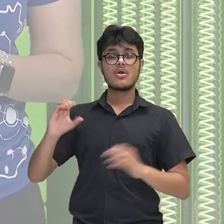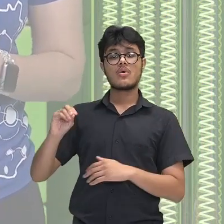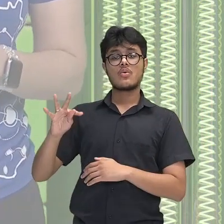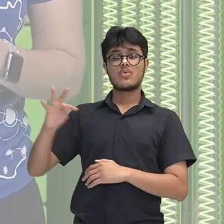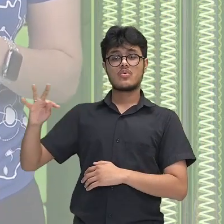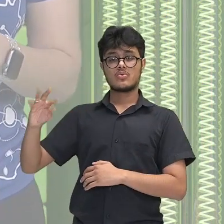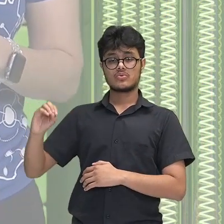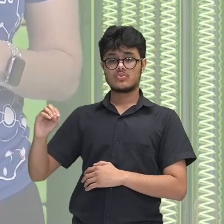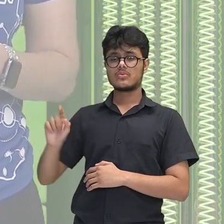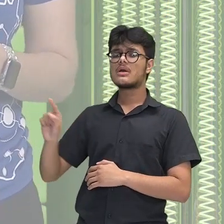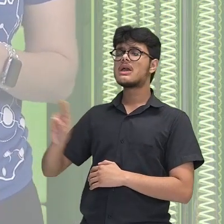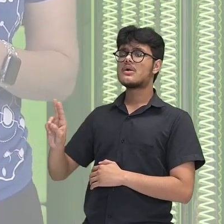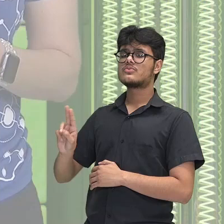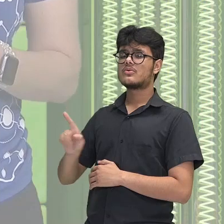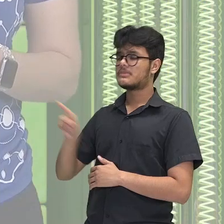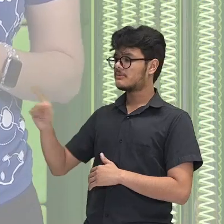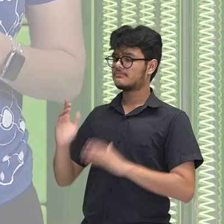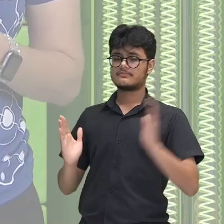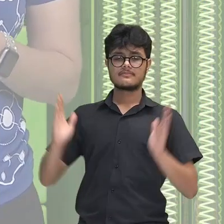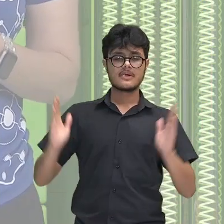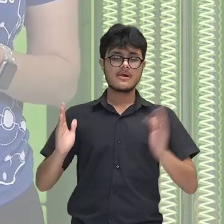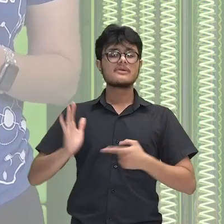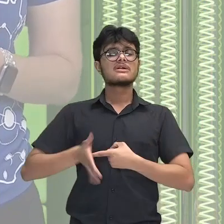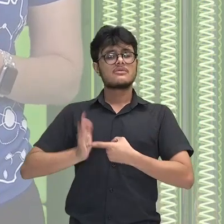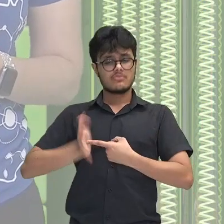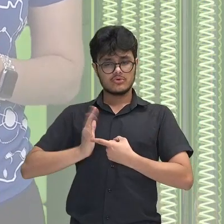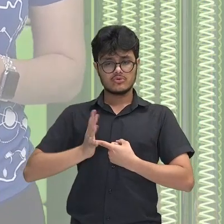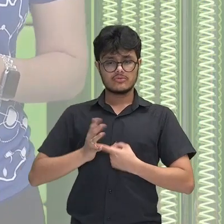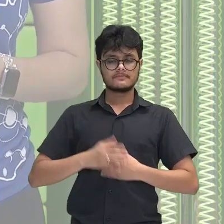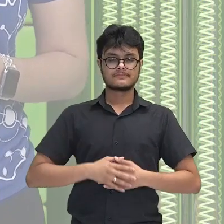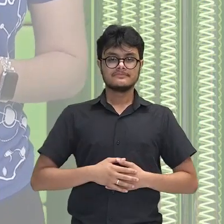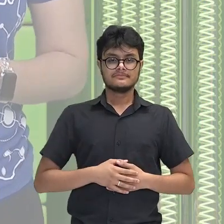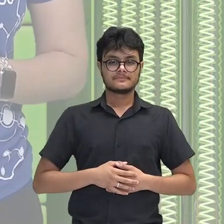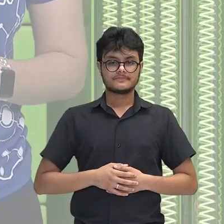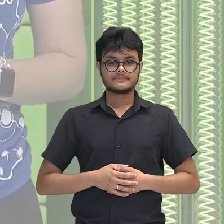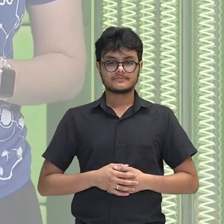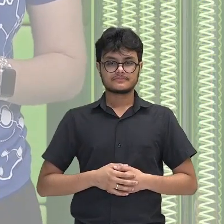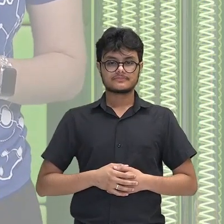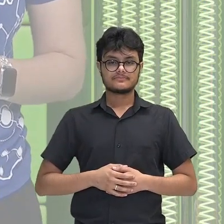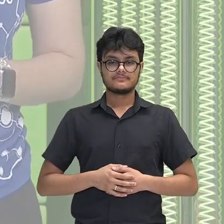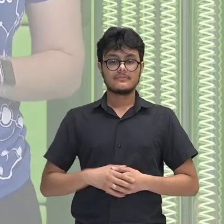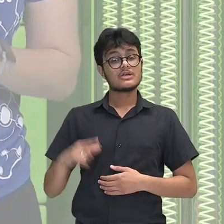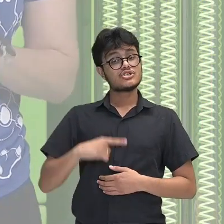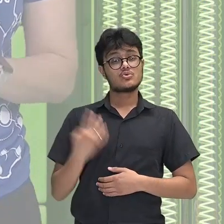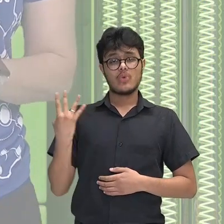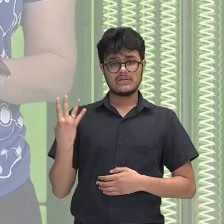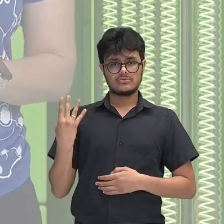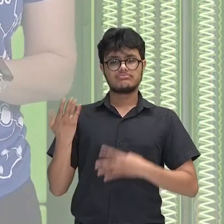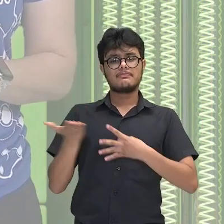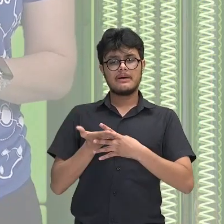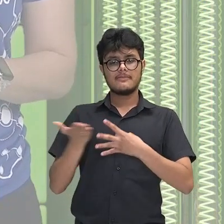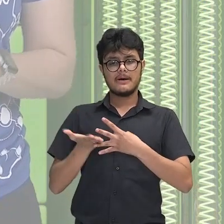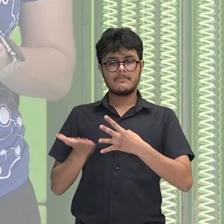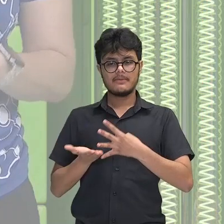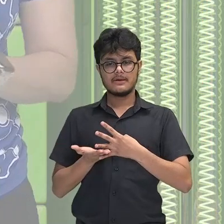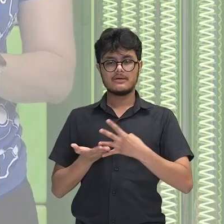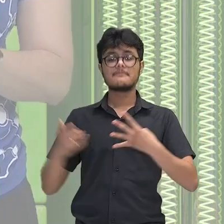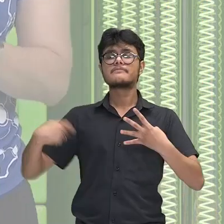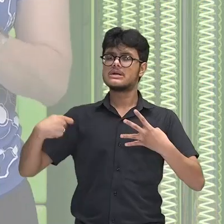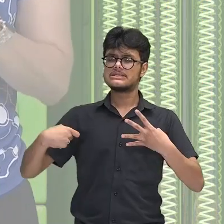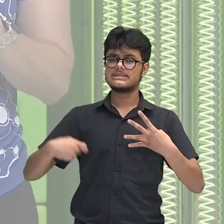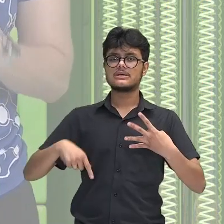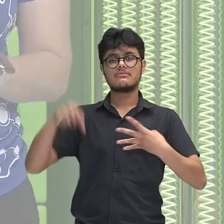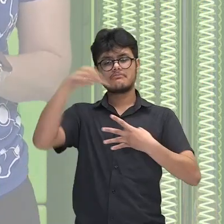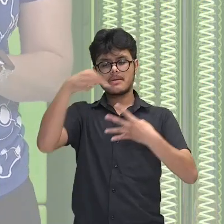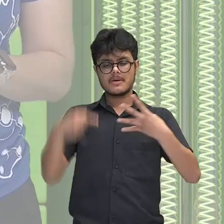temos aí esse motor de combustão interna de 4 tempos. É importante a gente destacar que